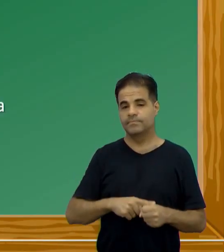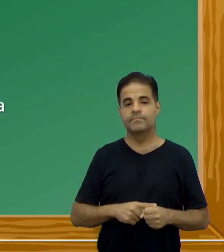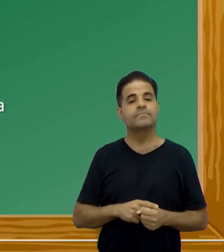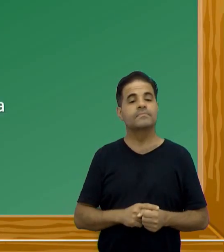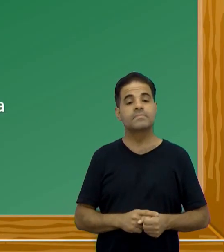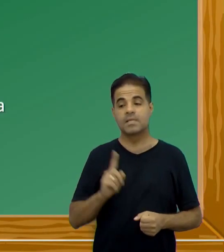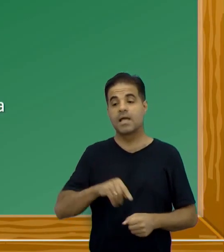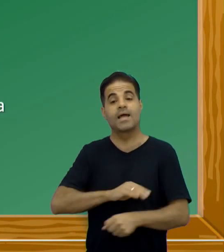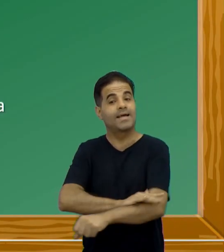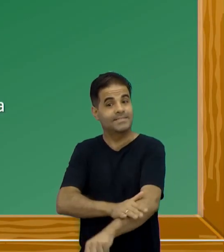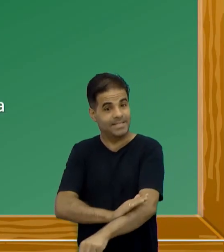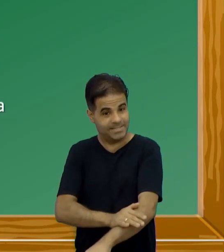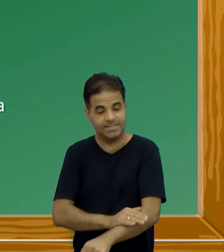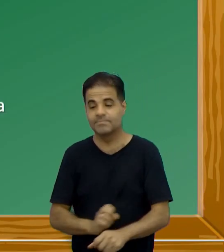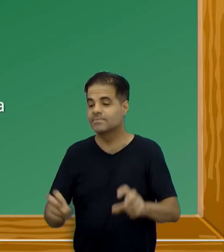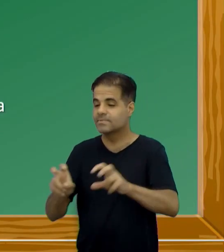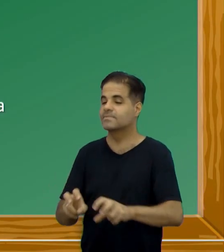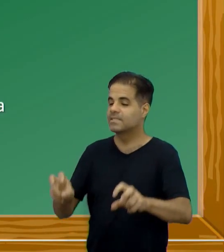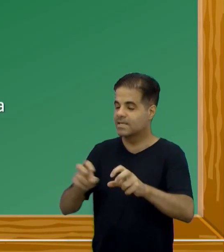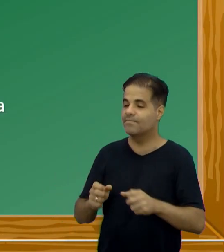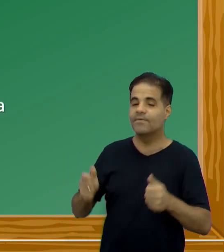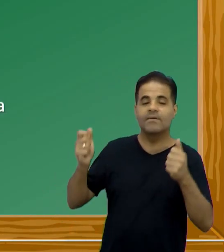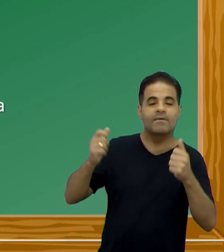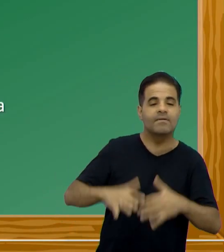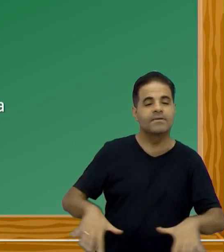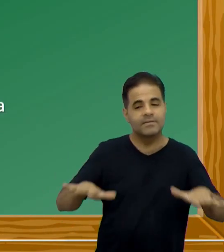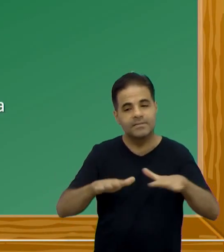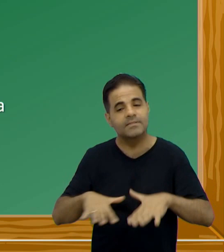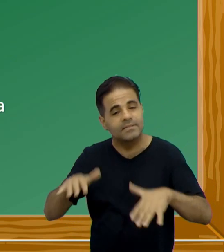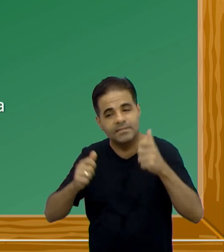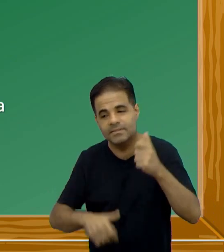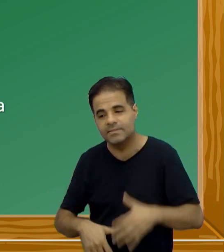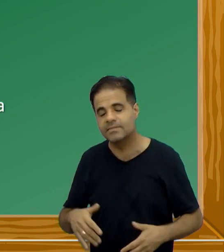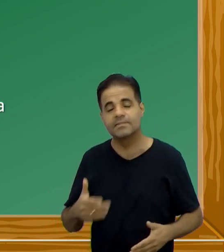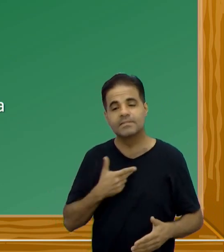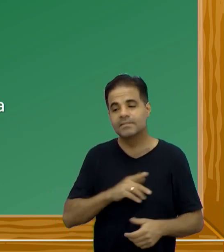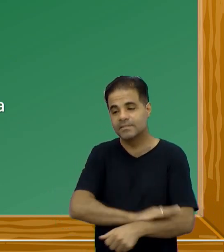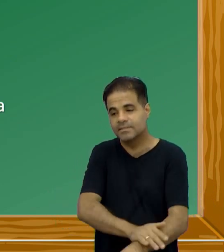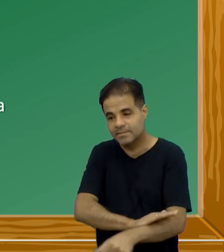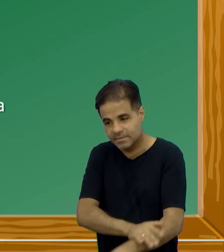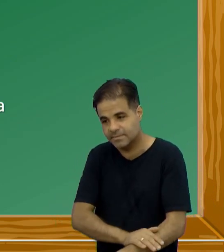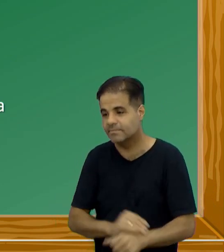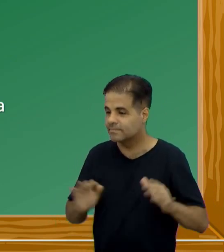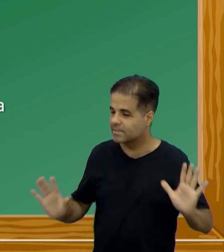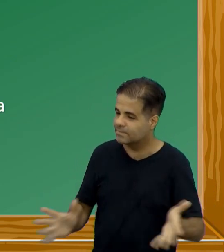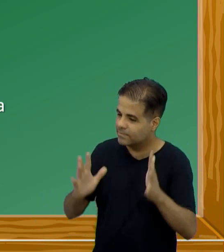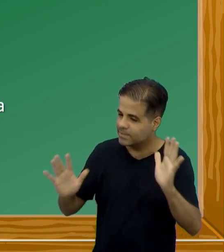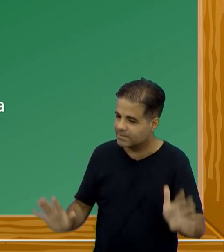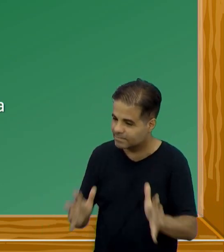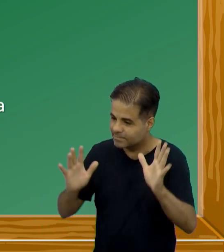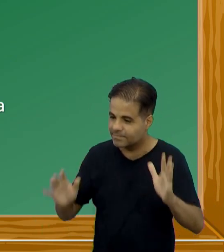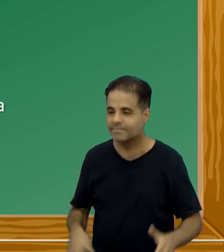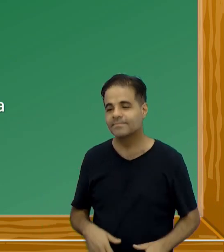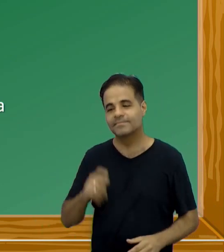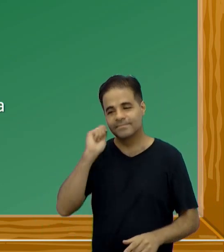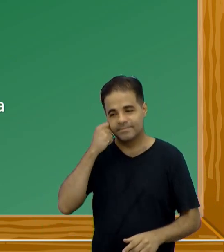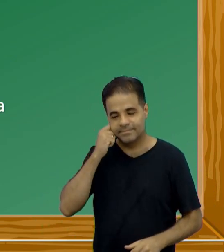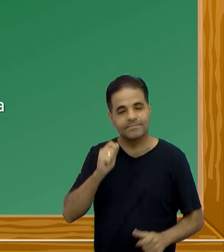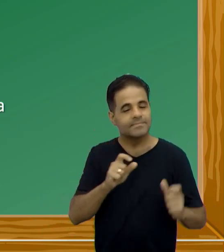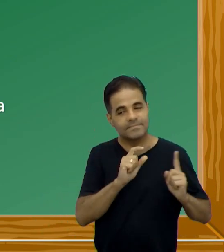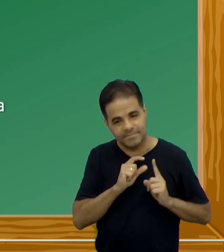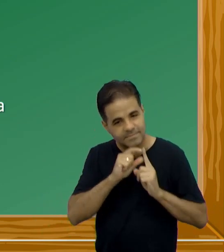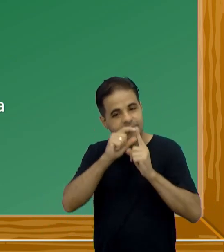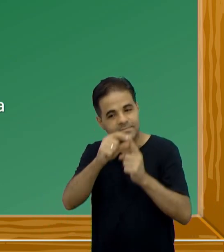que é o racismo digitalizado, né, a gente vai ficar aqui nessa questão do racismo, incentivo para que os jovens negros de periferia